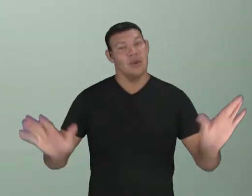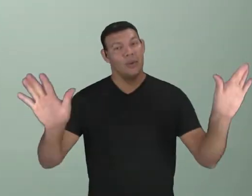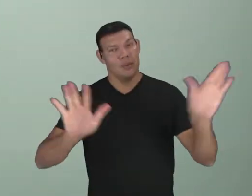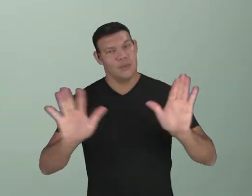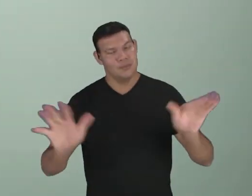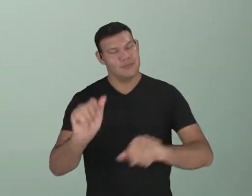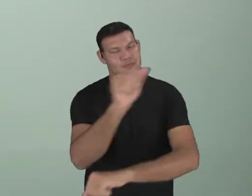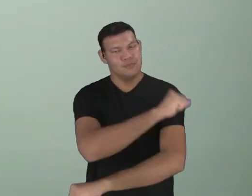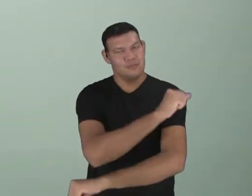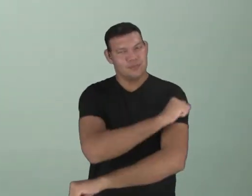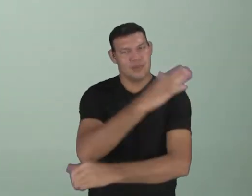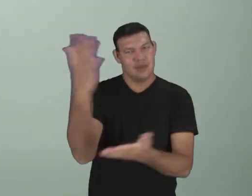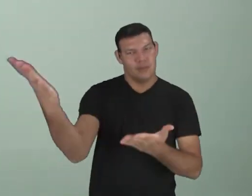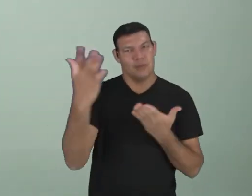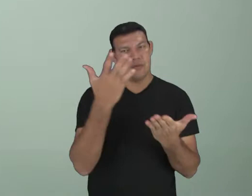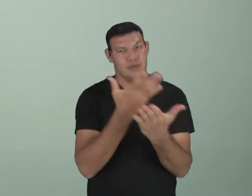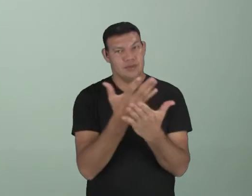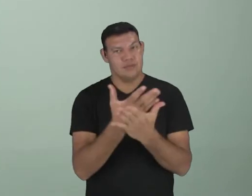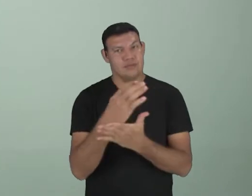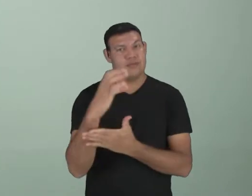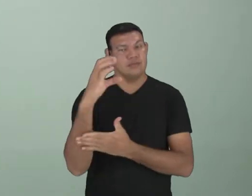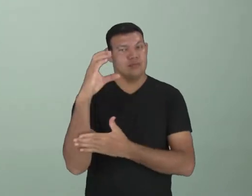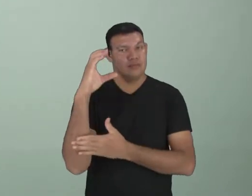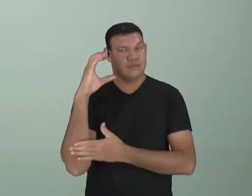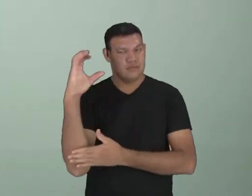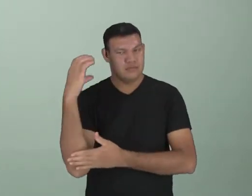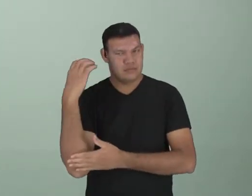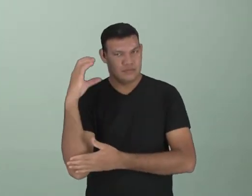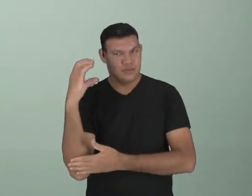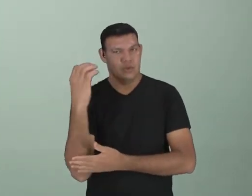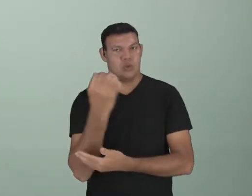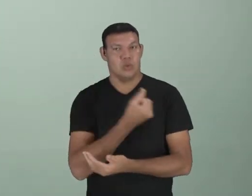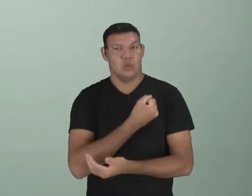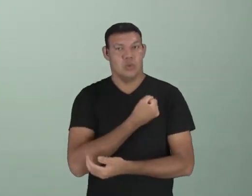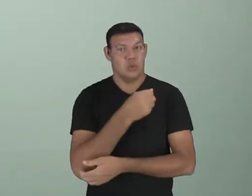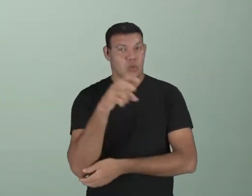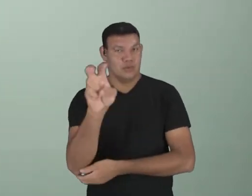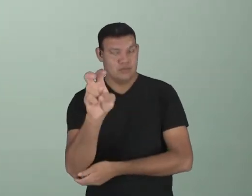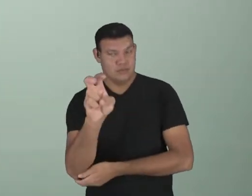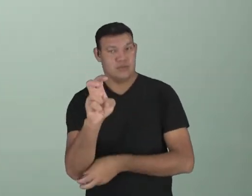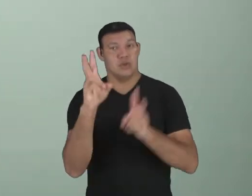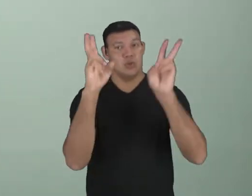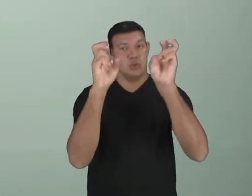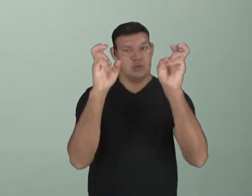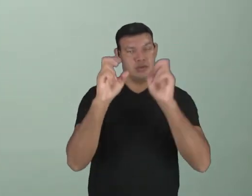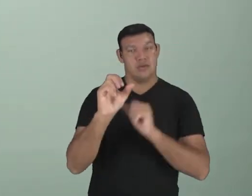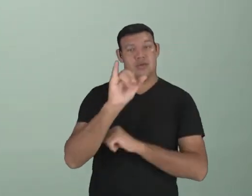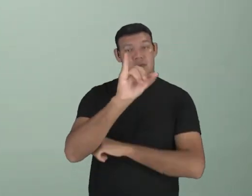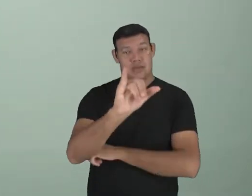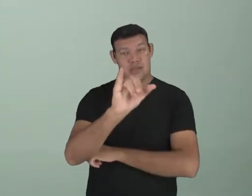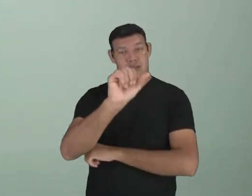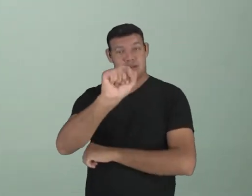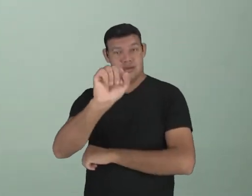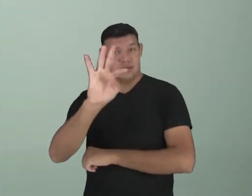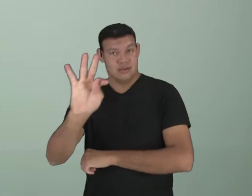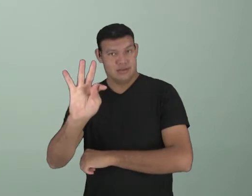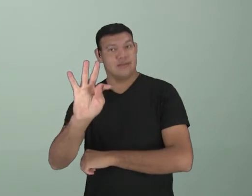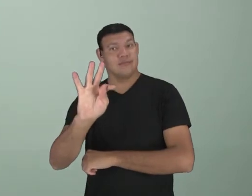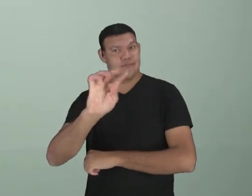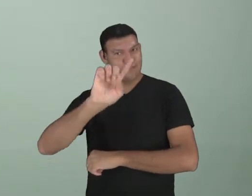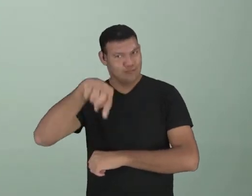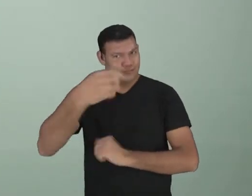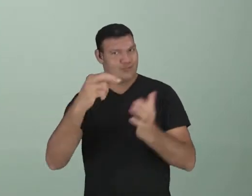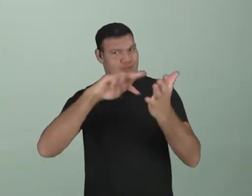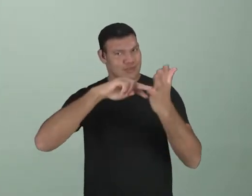Olá, alunos, bem-vindos a mais uma aula de ciências, aula de número 5 do nono ano, com o tema ISTs. Nós vamos já falar o que significa essa sigla, tá